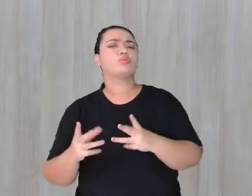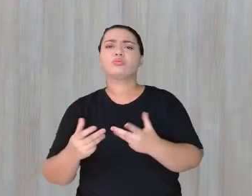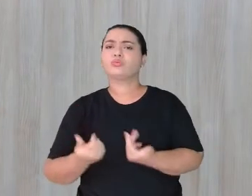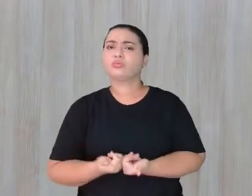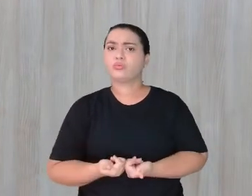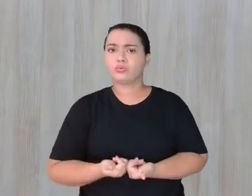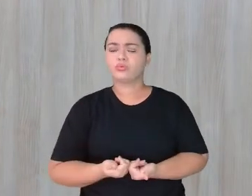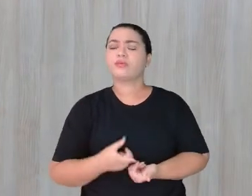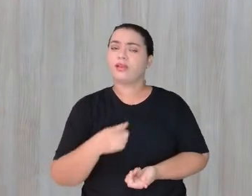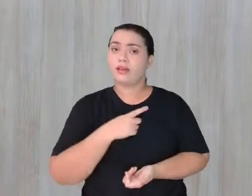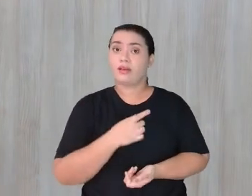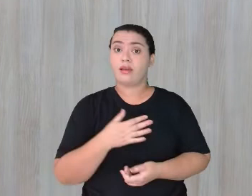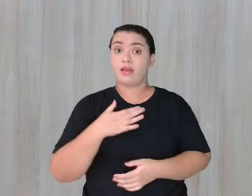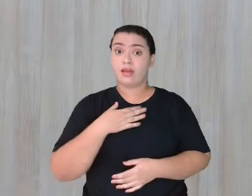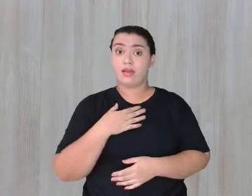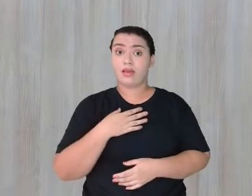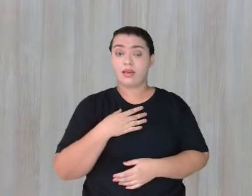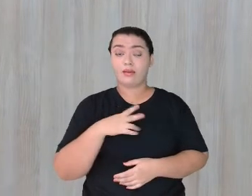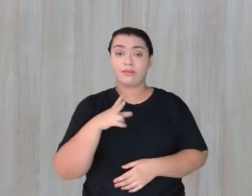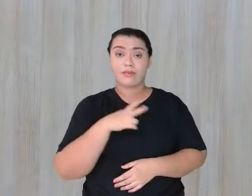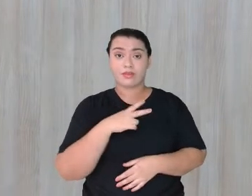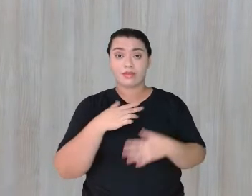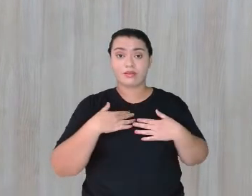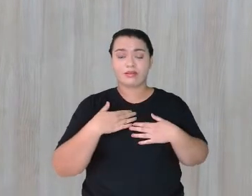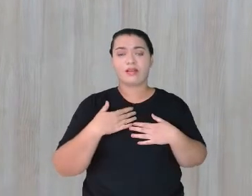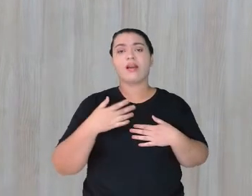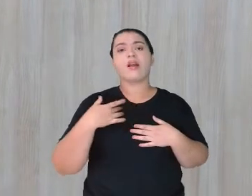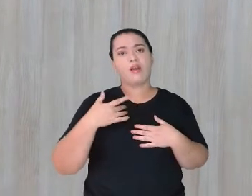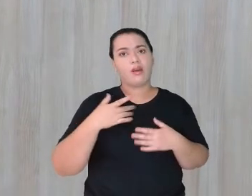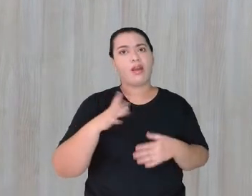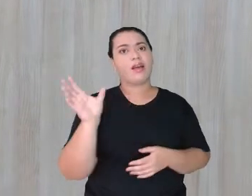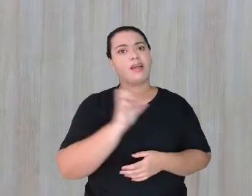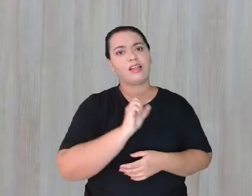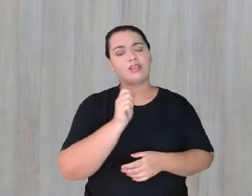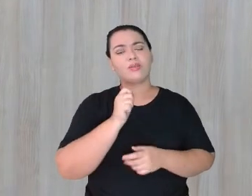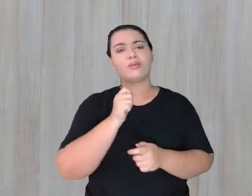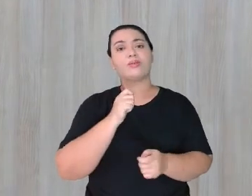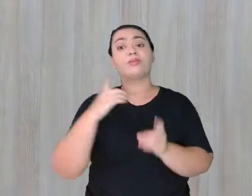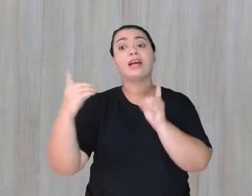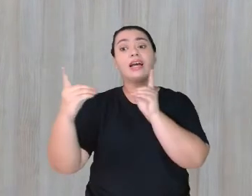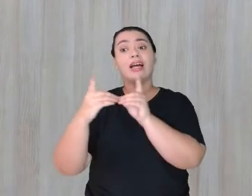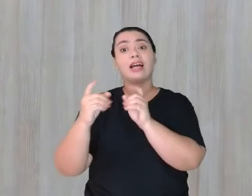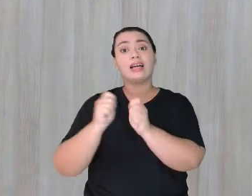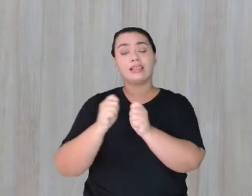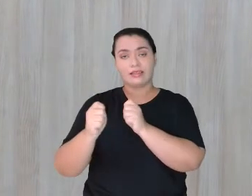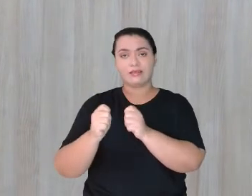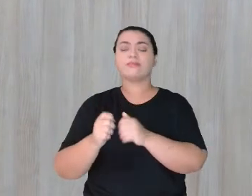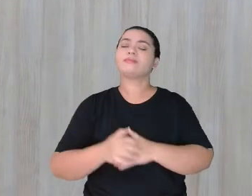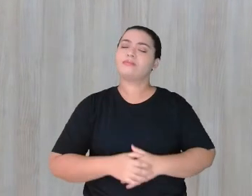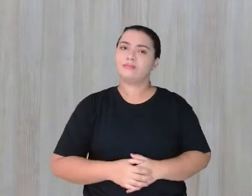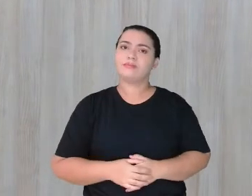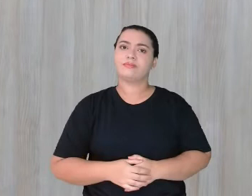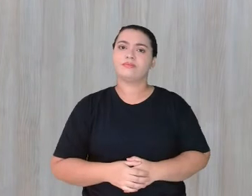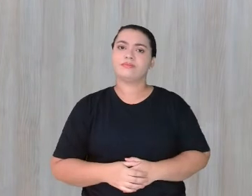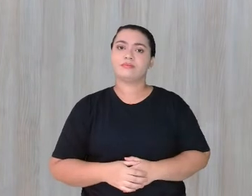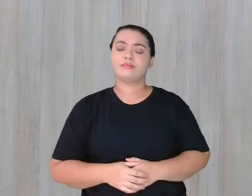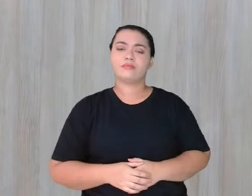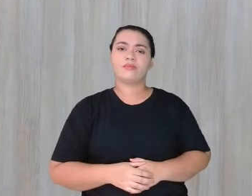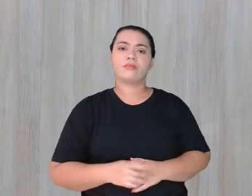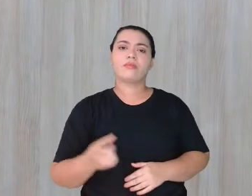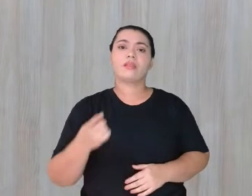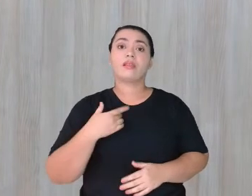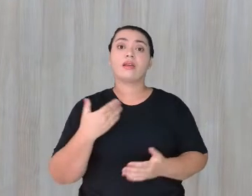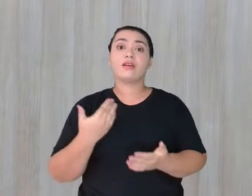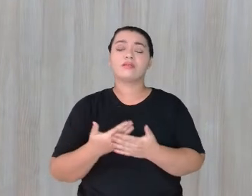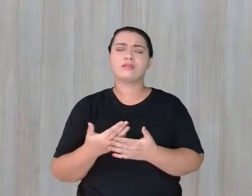Eu particularmente adoro entrevista, me divirto horrores Quando eu estava estudando outra língua, né? Quando eu estava